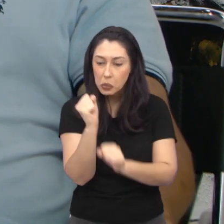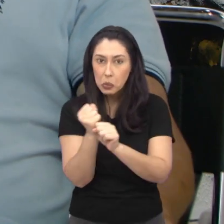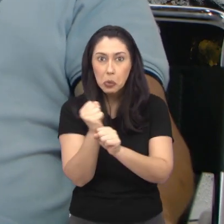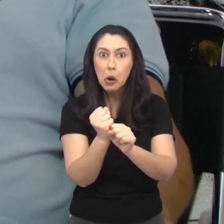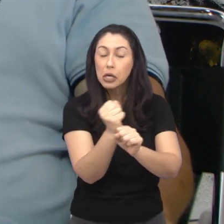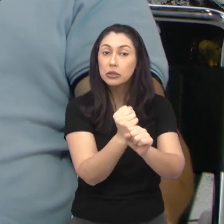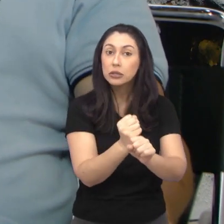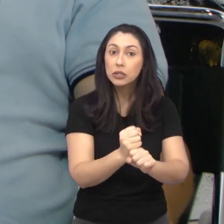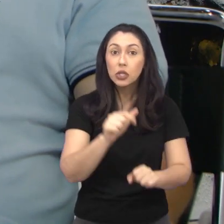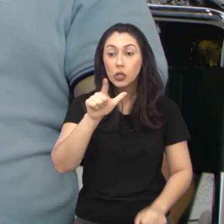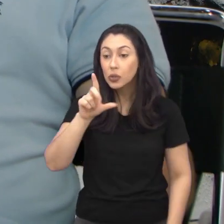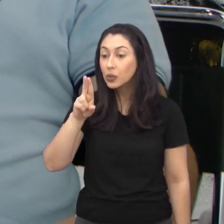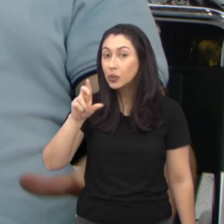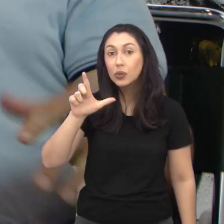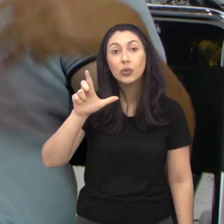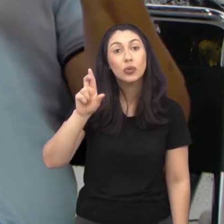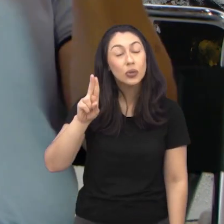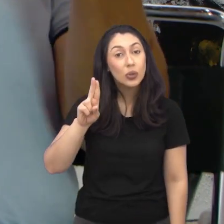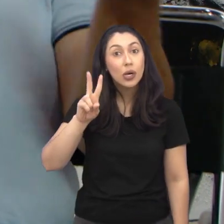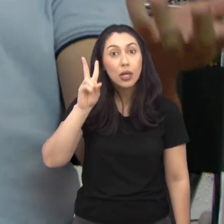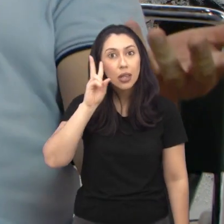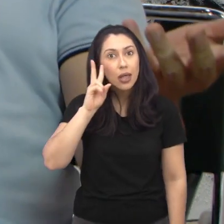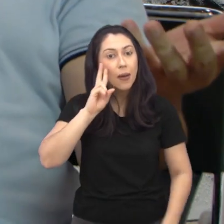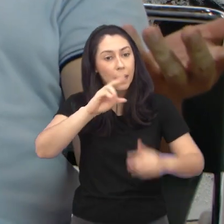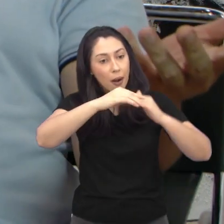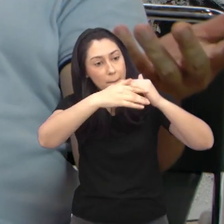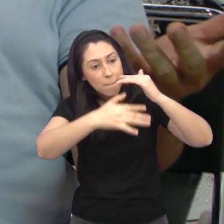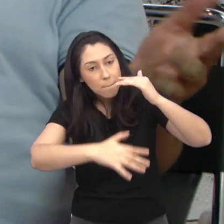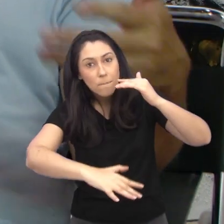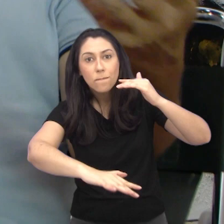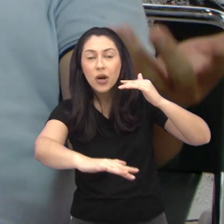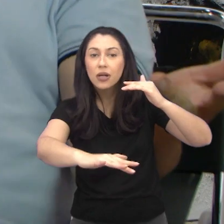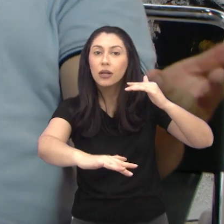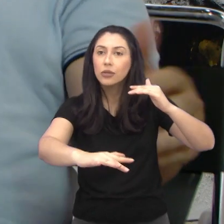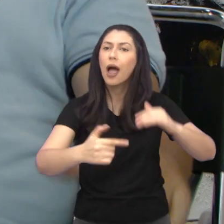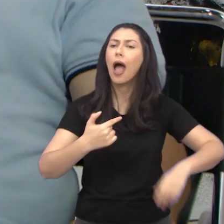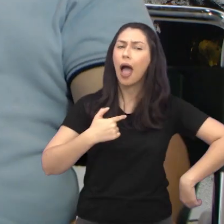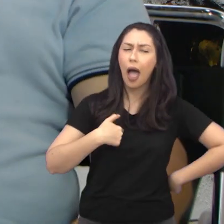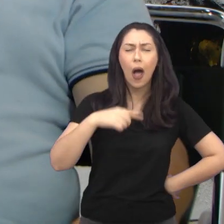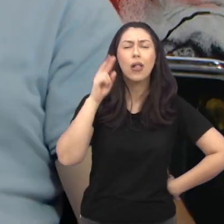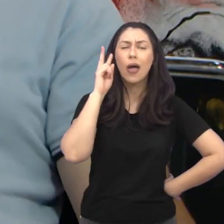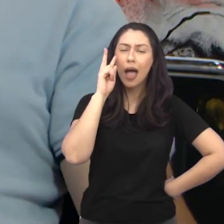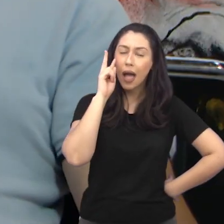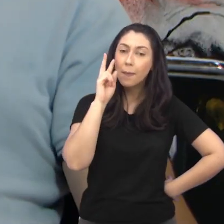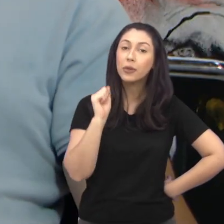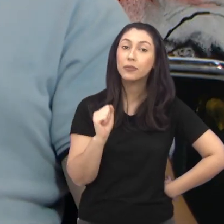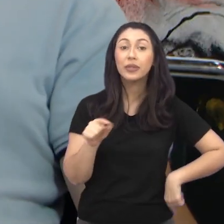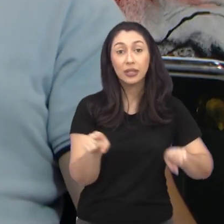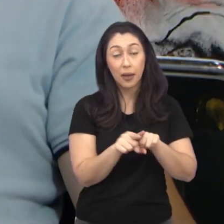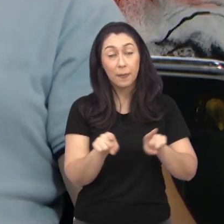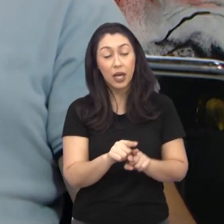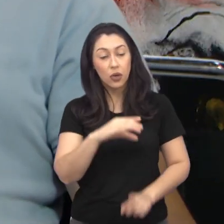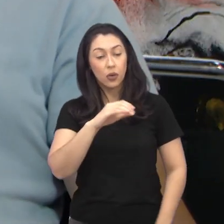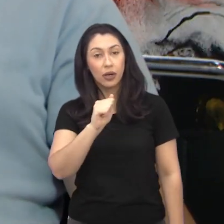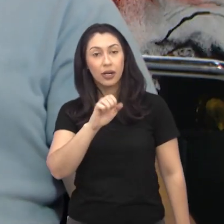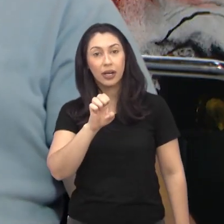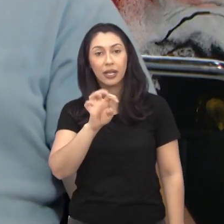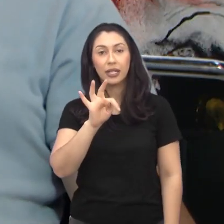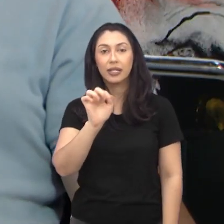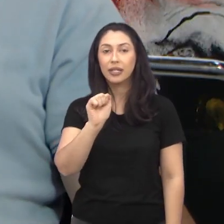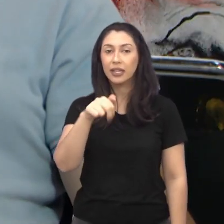tem referência de São José dos Campos pelo banhado, entendeu? Ele falou, eu lembro de São José dos Campos banhado. Caetano Veloso falou para mim um